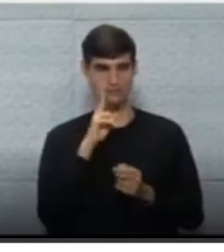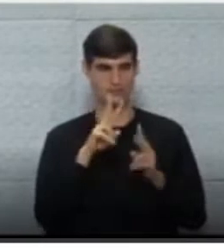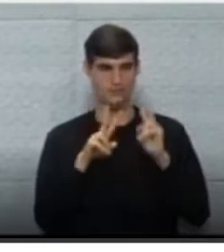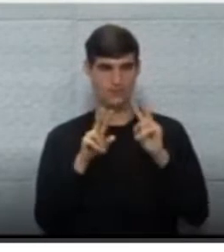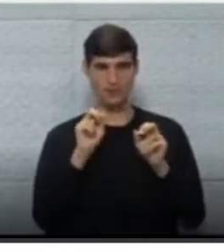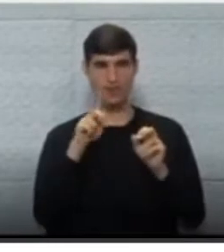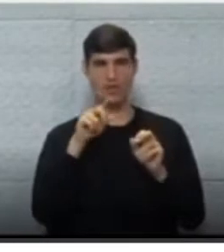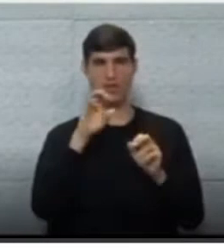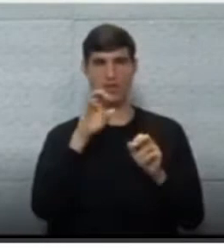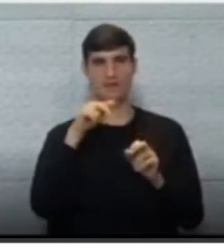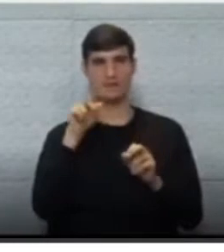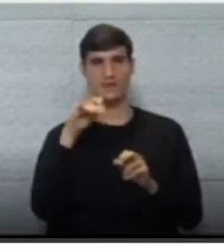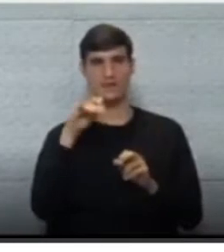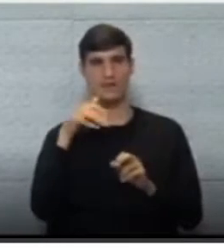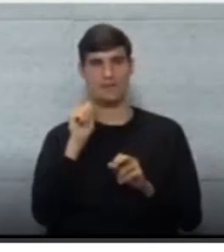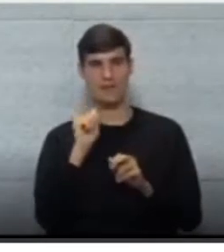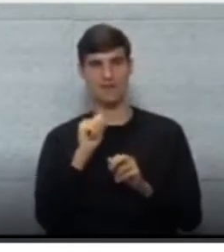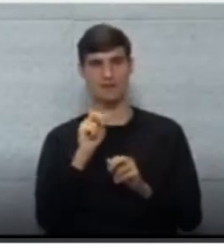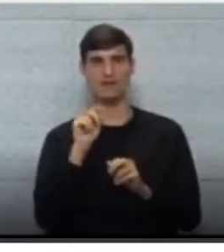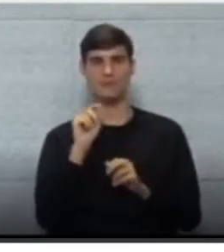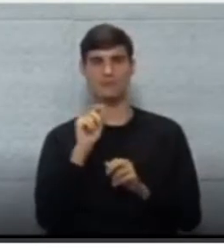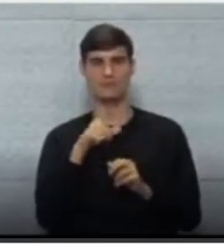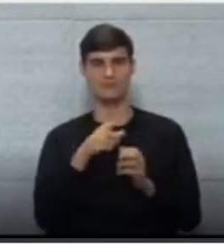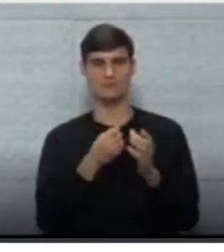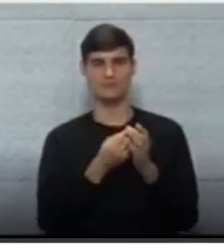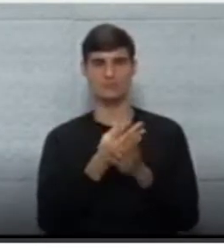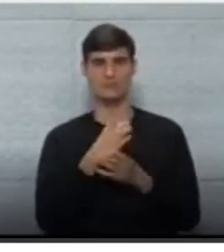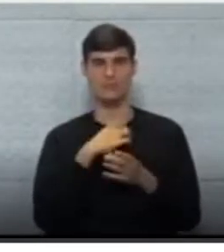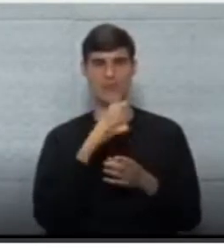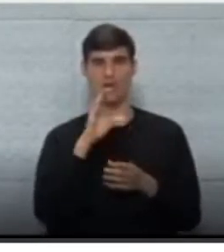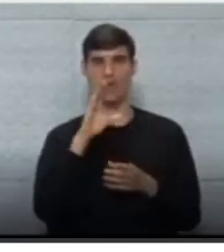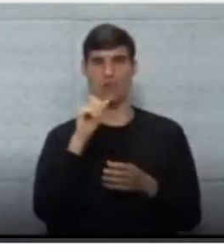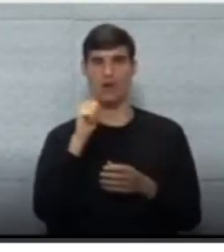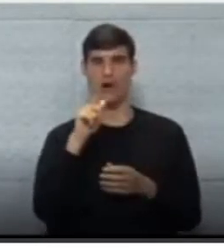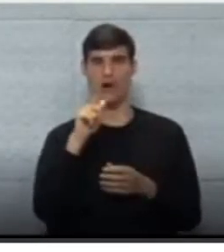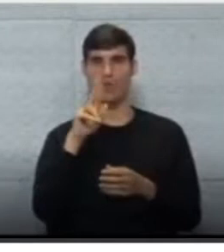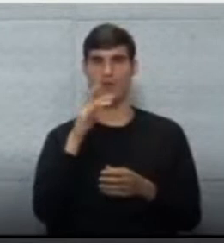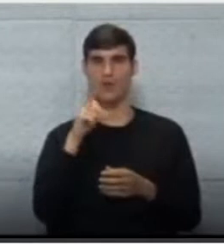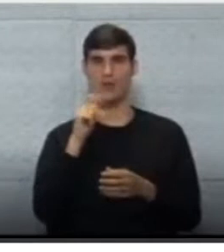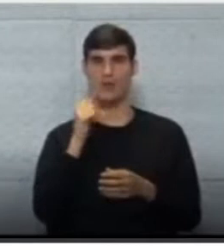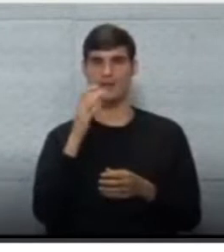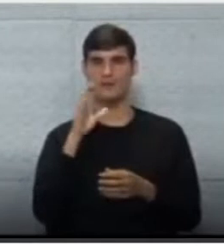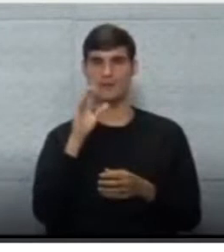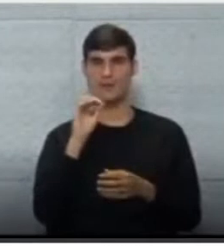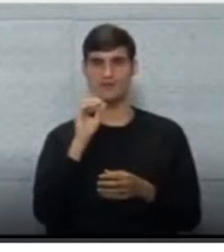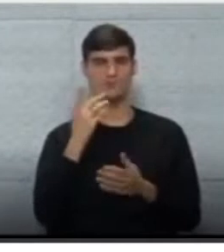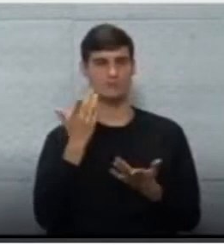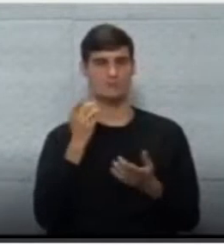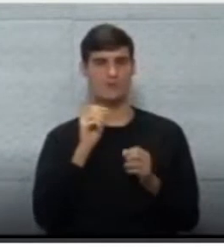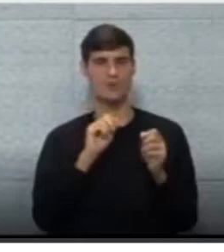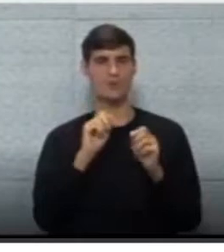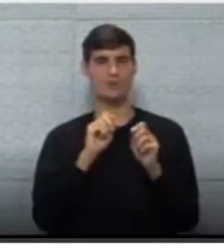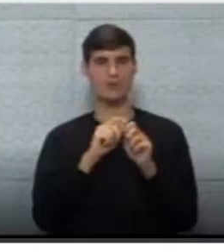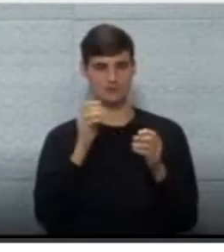enzima coagulase. Então, como o próprio nome diz, é uma enzima que provoca coagulação. Então, nós vamos